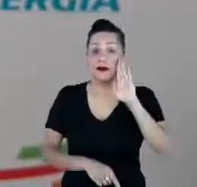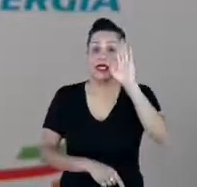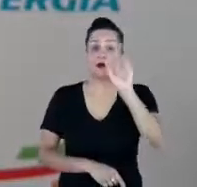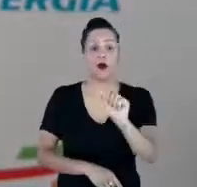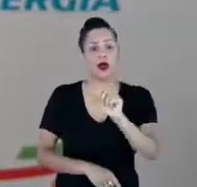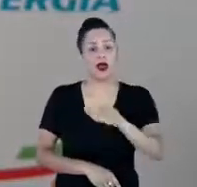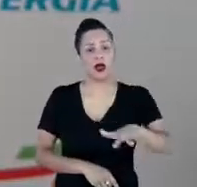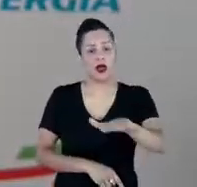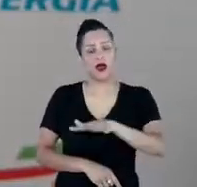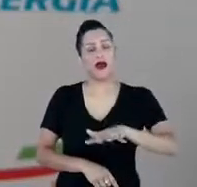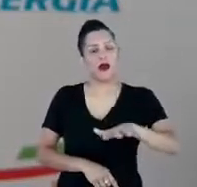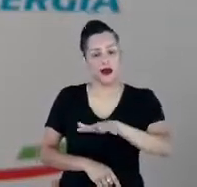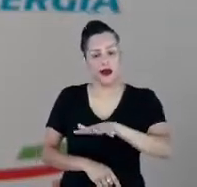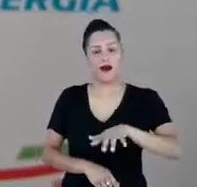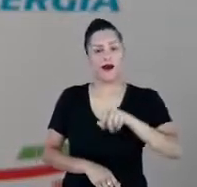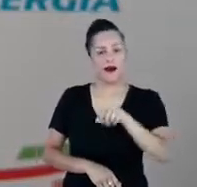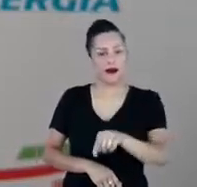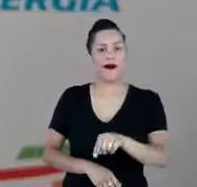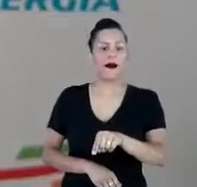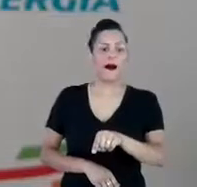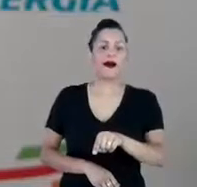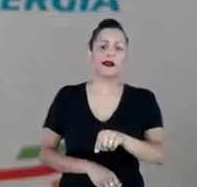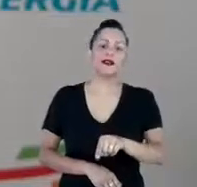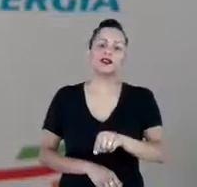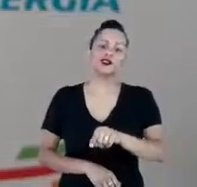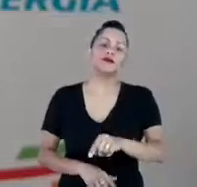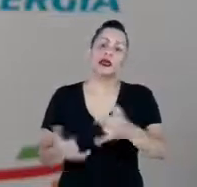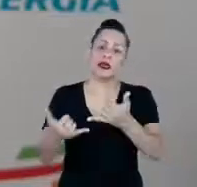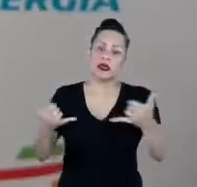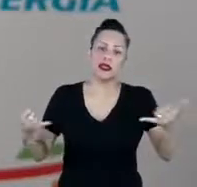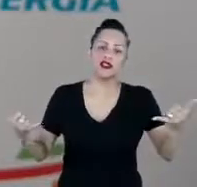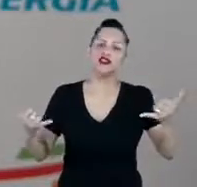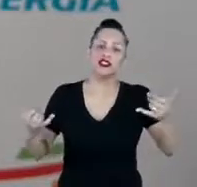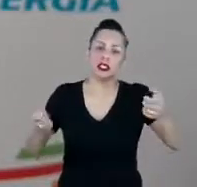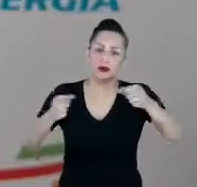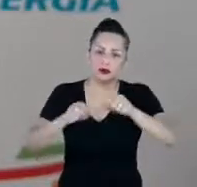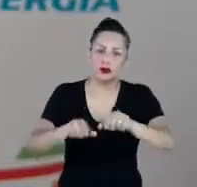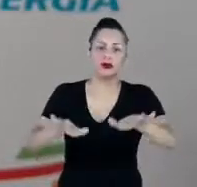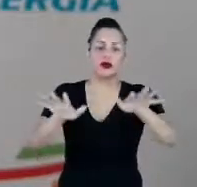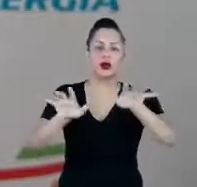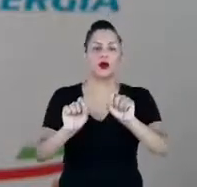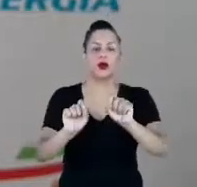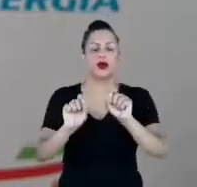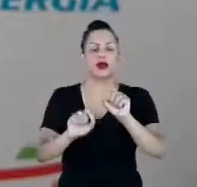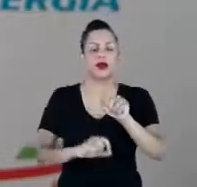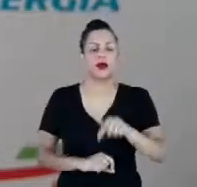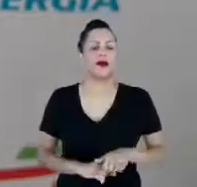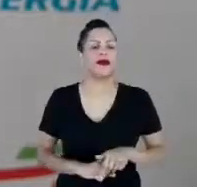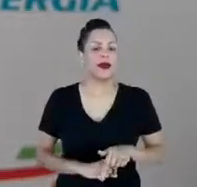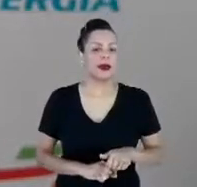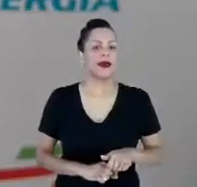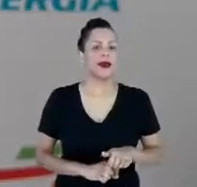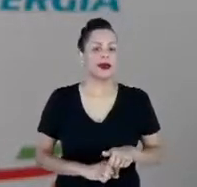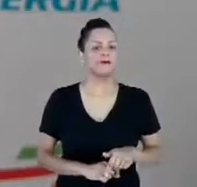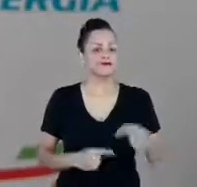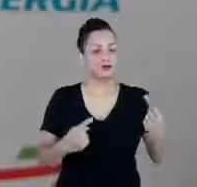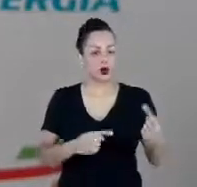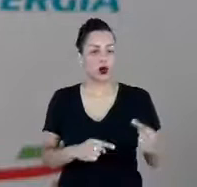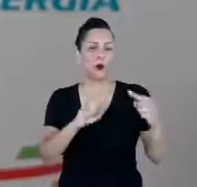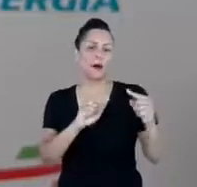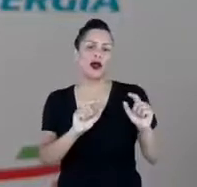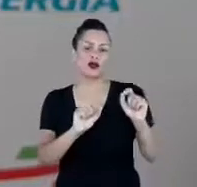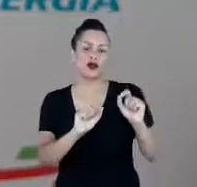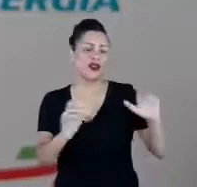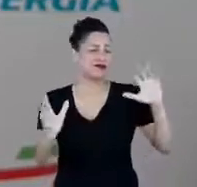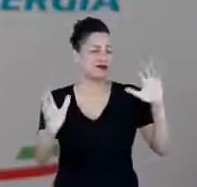de fornecimento de energia o combate alguma mudança